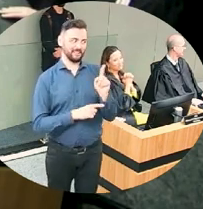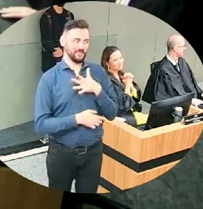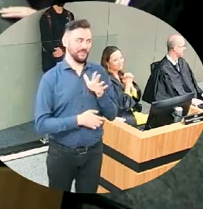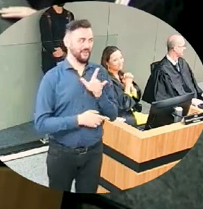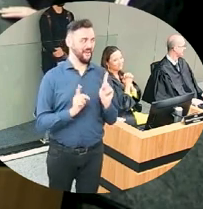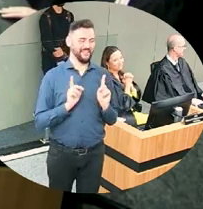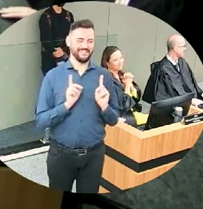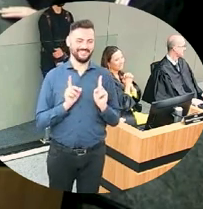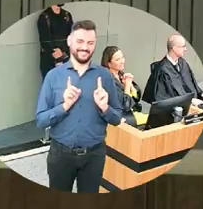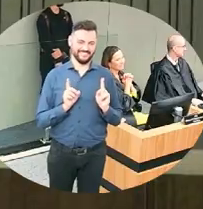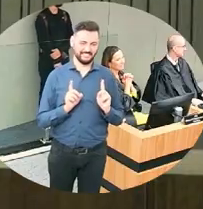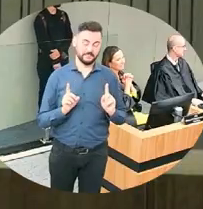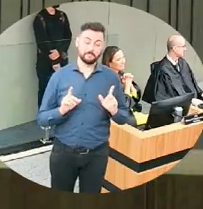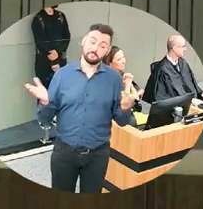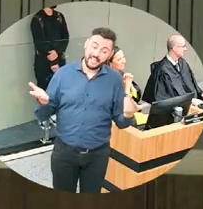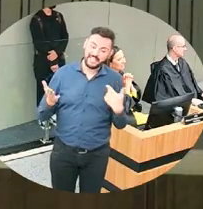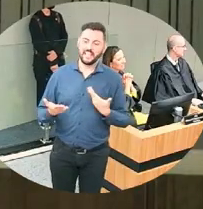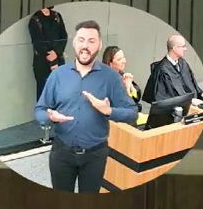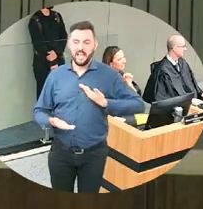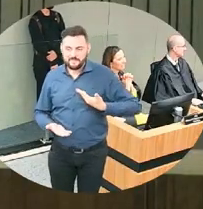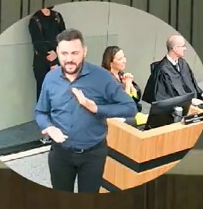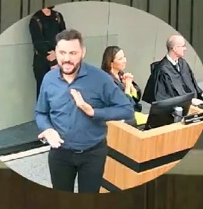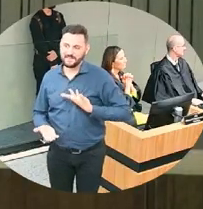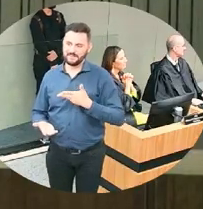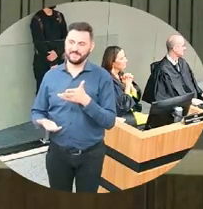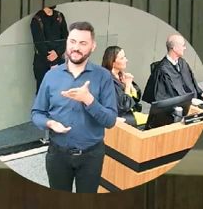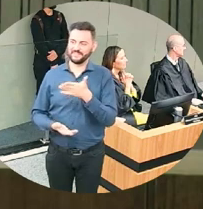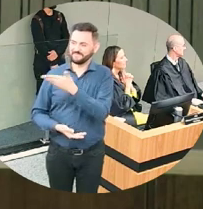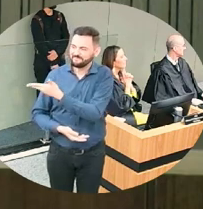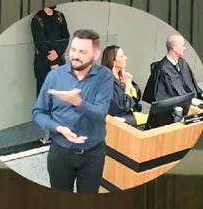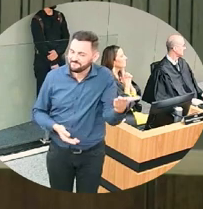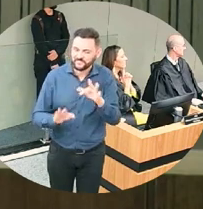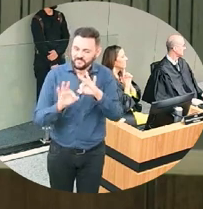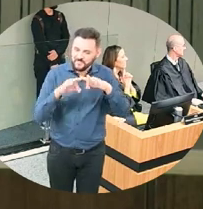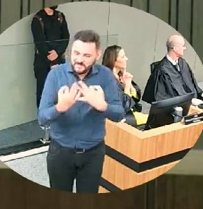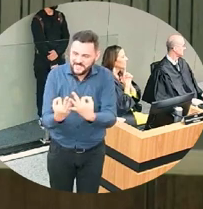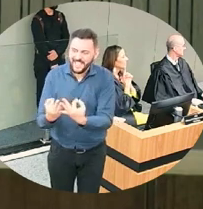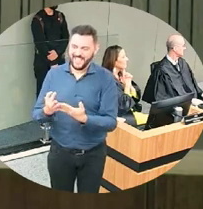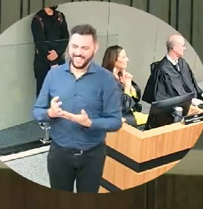sei amigos Prados amigos